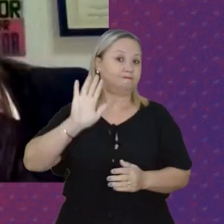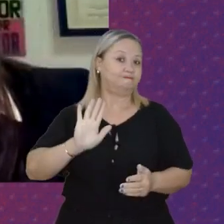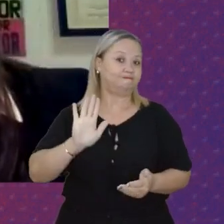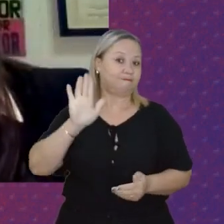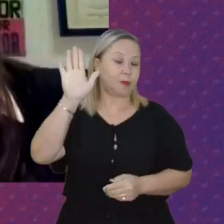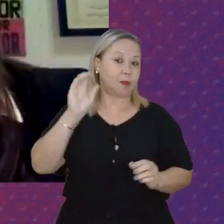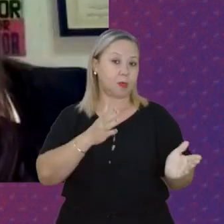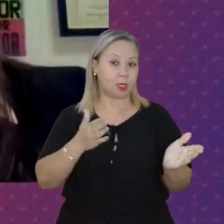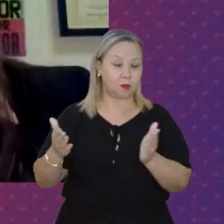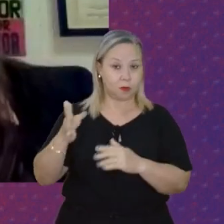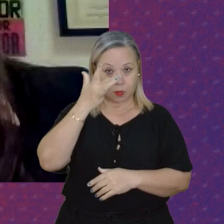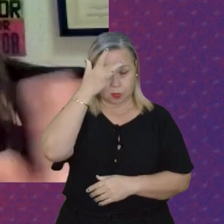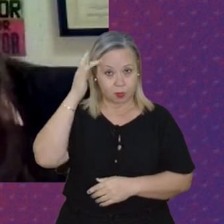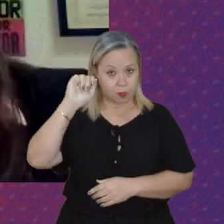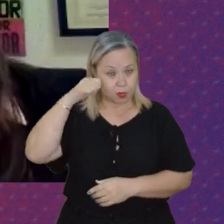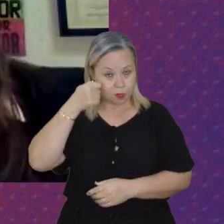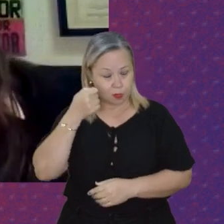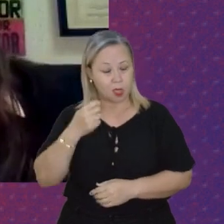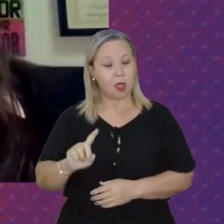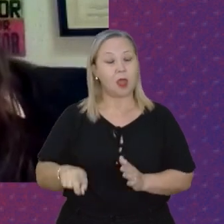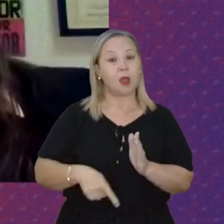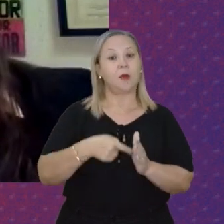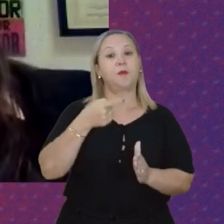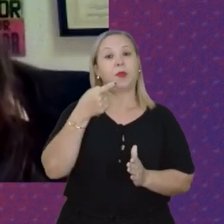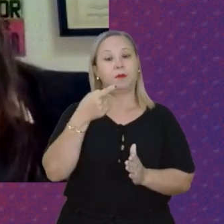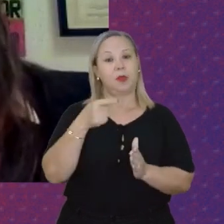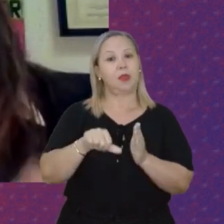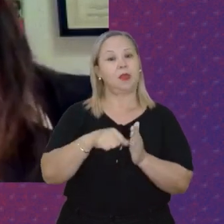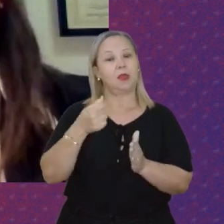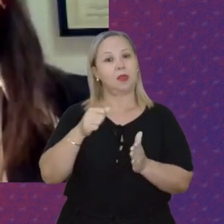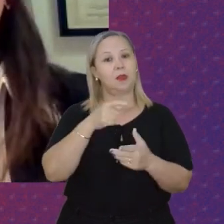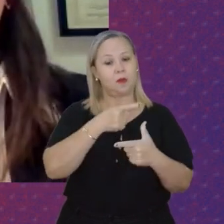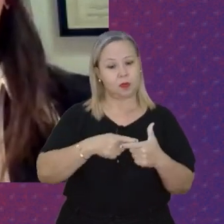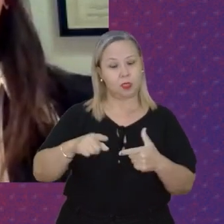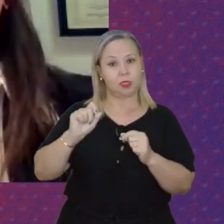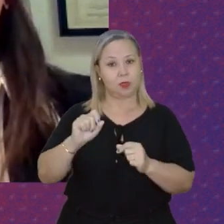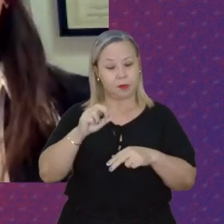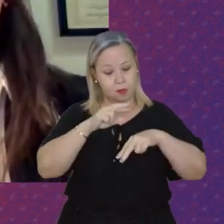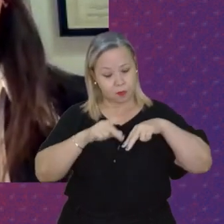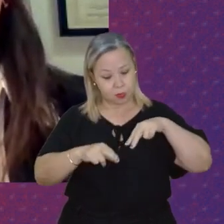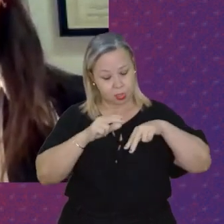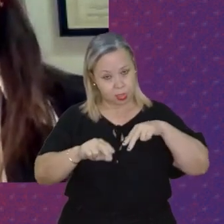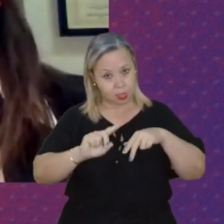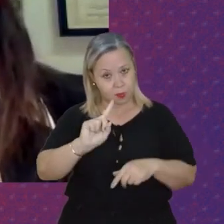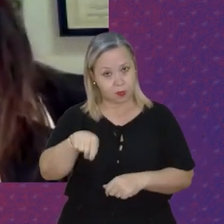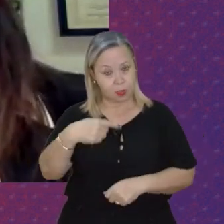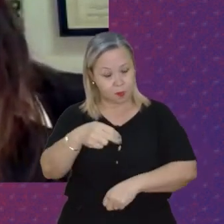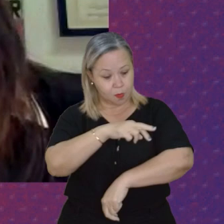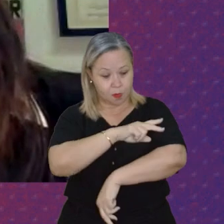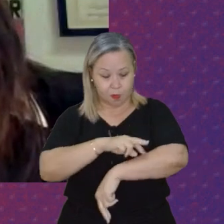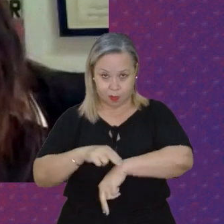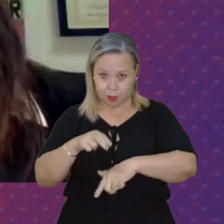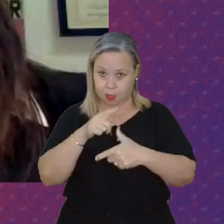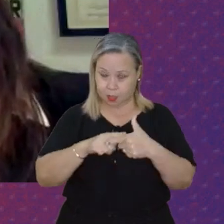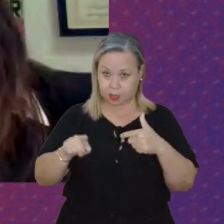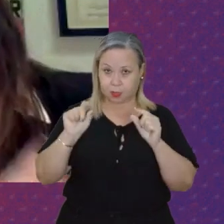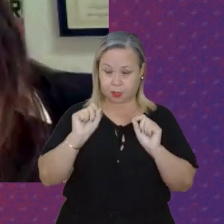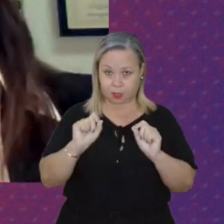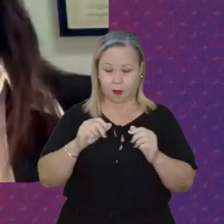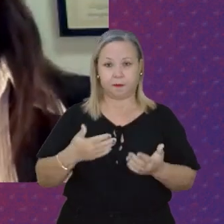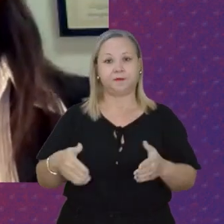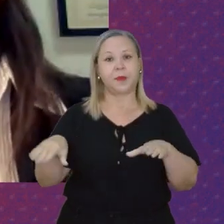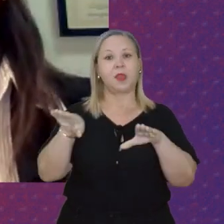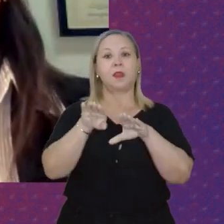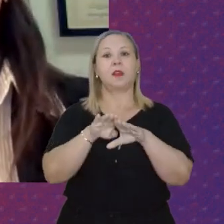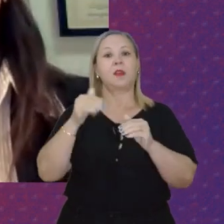faz primeiro a divisão de gênero e depois você faz a divisão racial. Então, da proporção